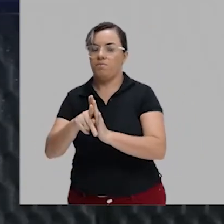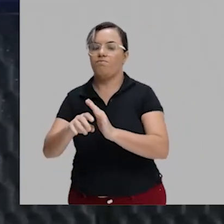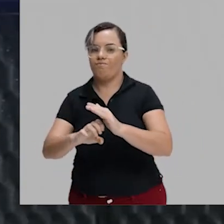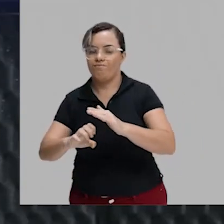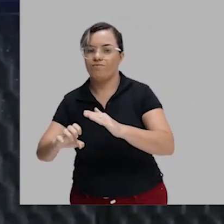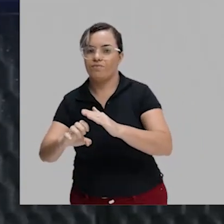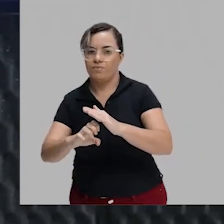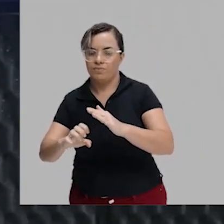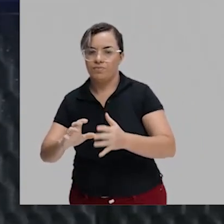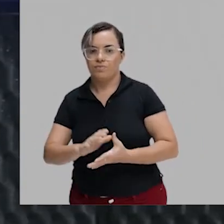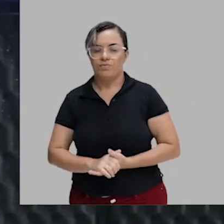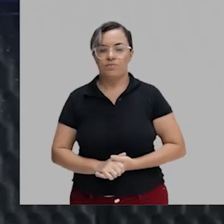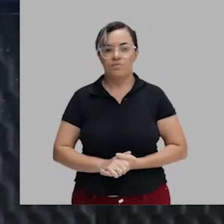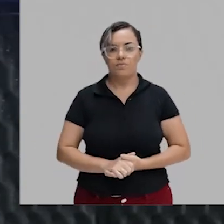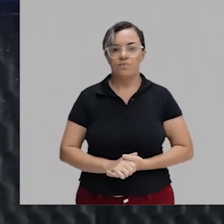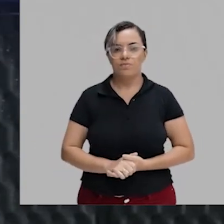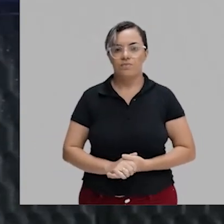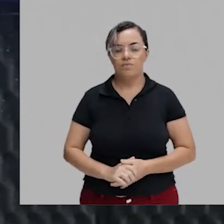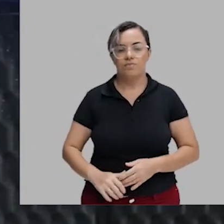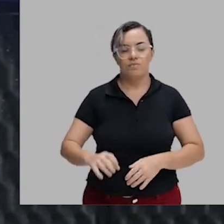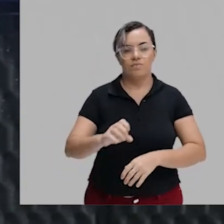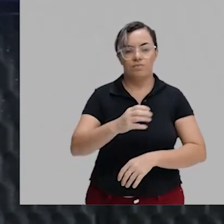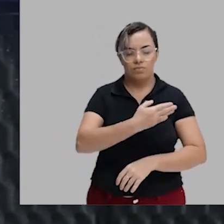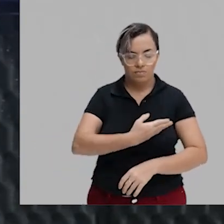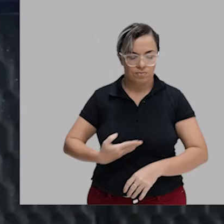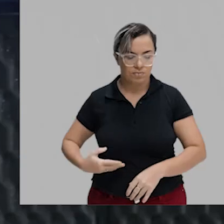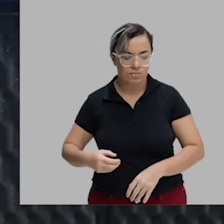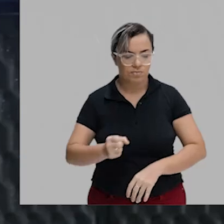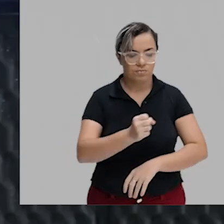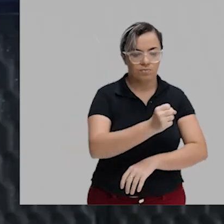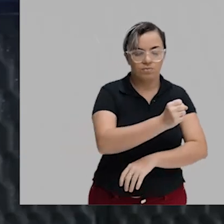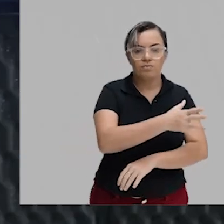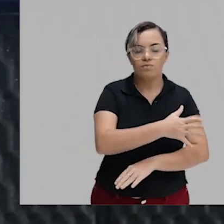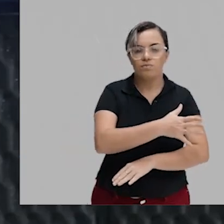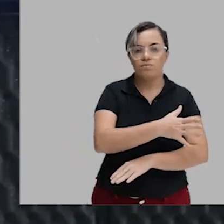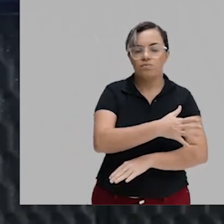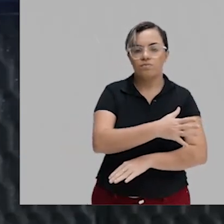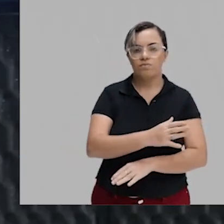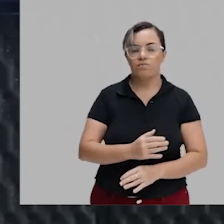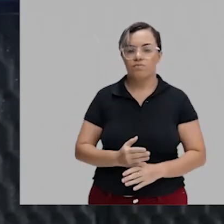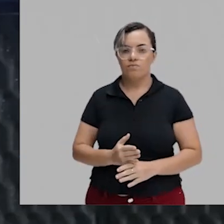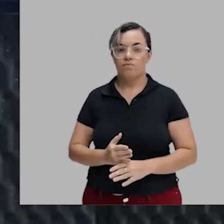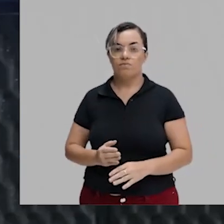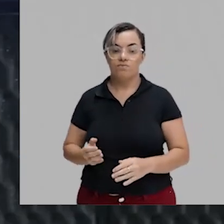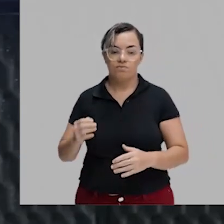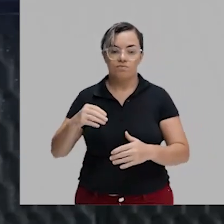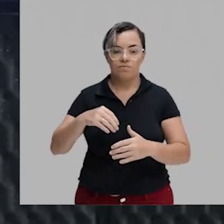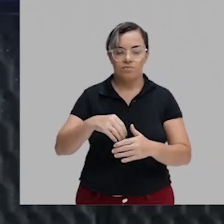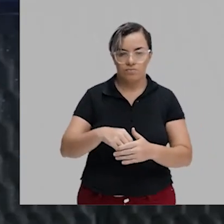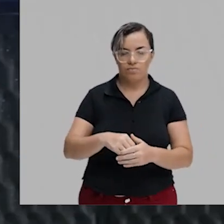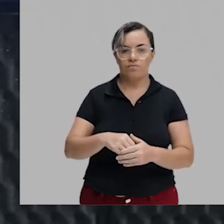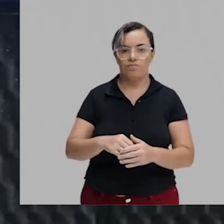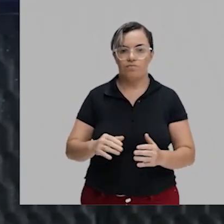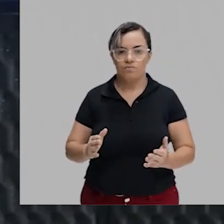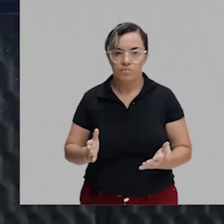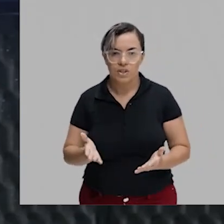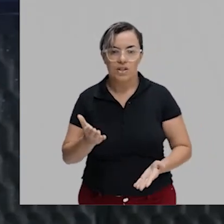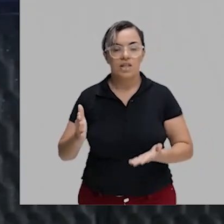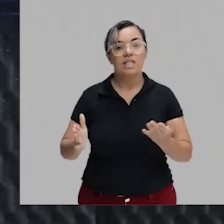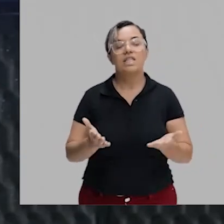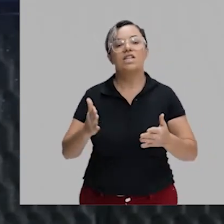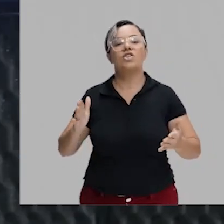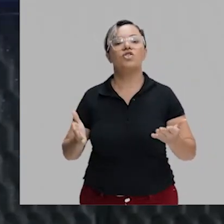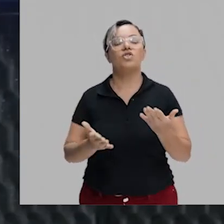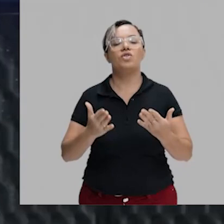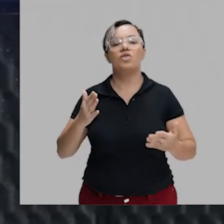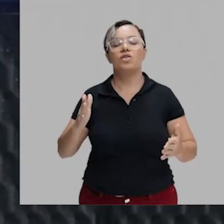Nós temos os estados modernos estimulando a presença dessas companhias de comércio. Por